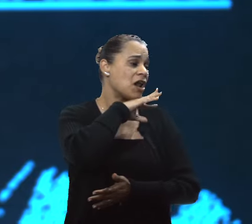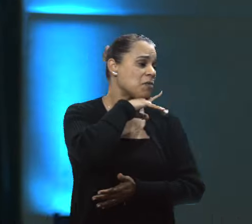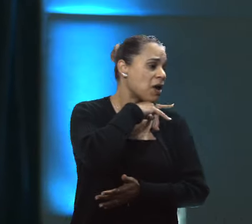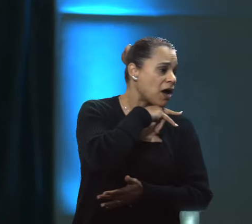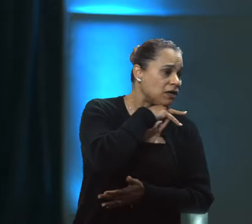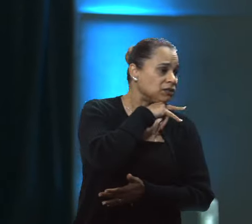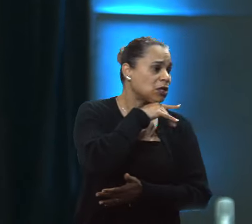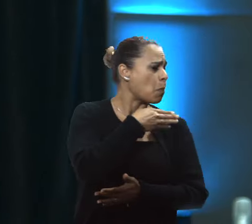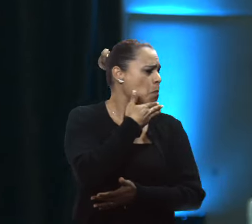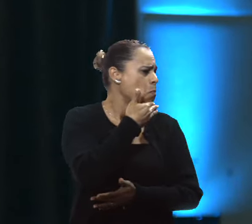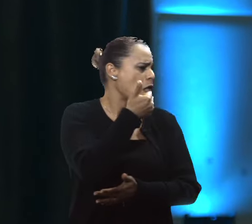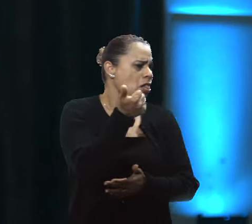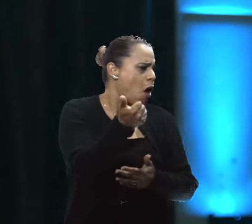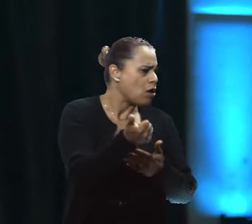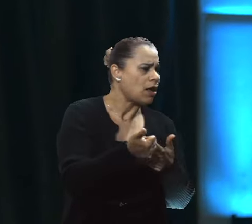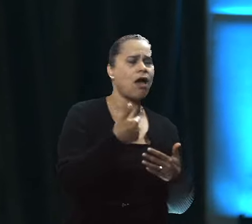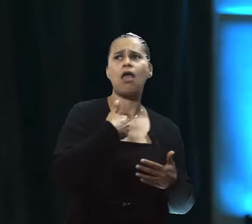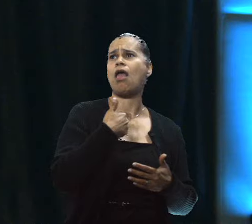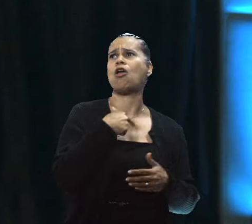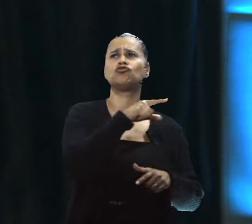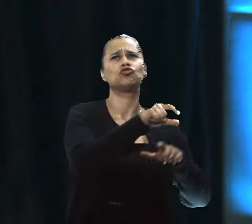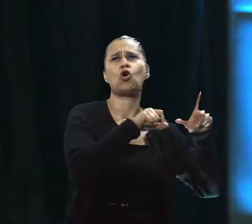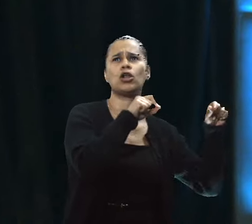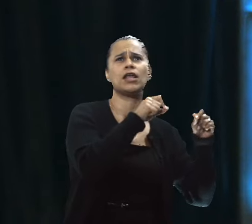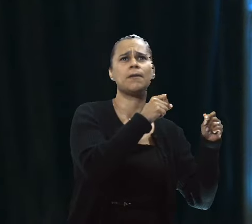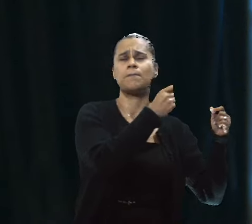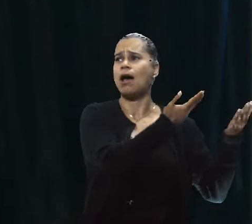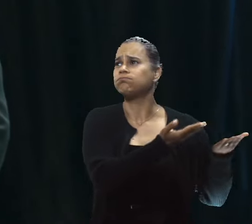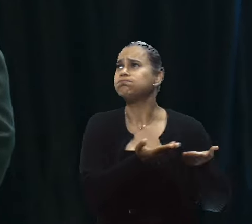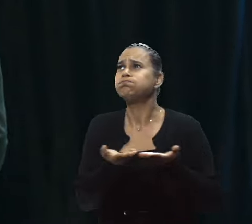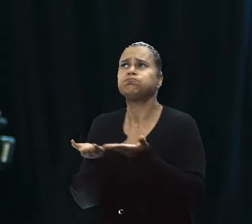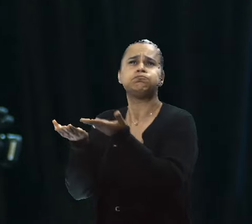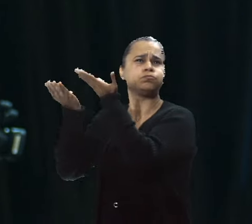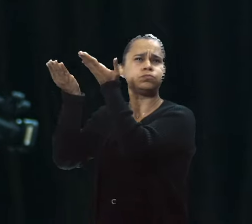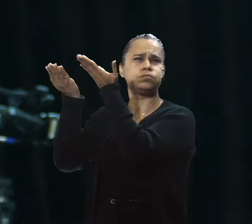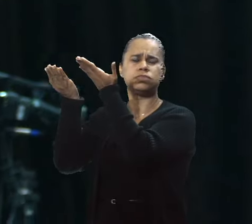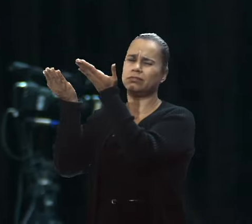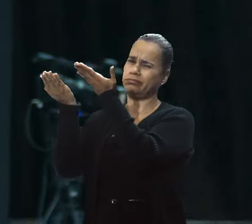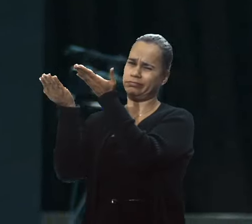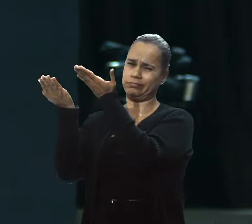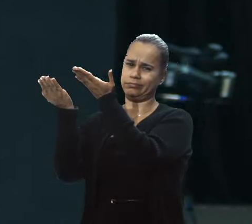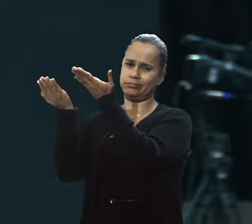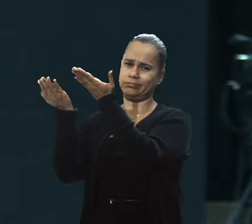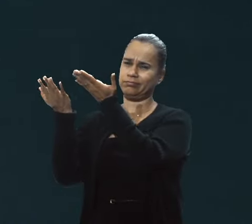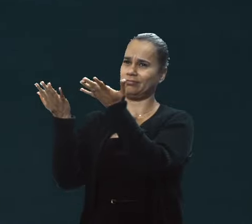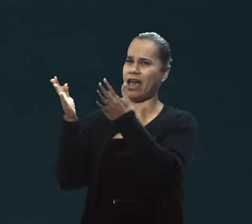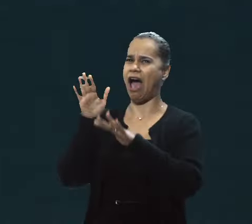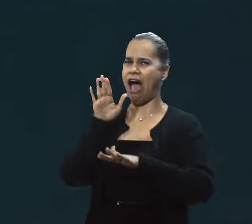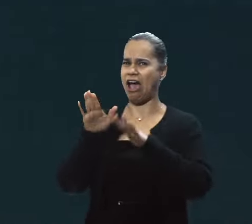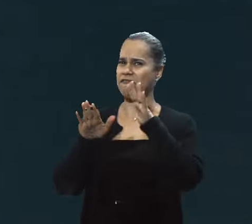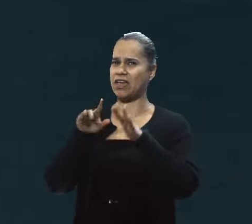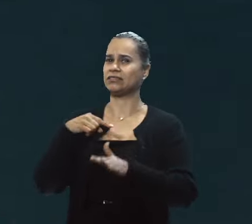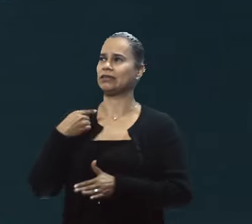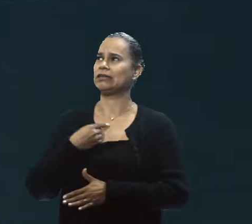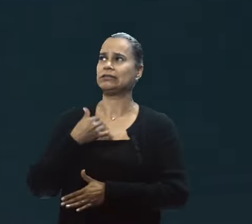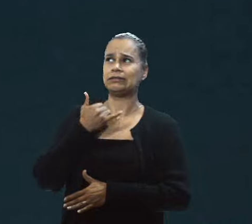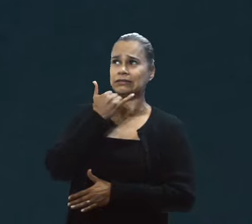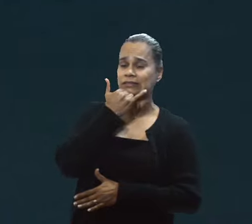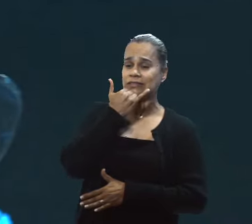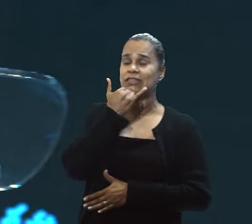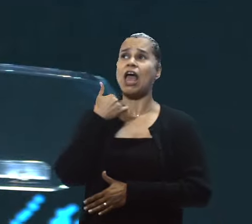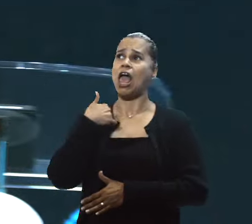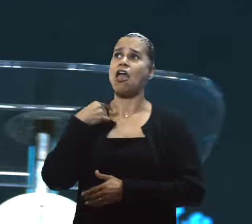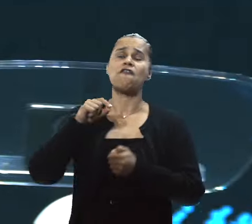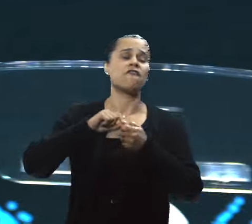ia dedicá-los ao Senhor. Sabe, muitas vezes a gente recorre a esse tipo de